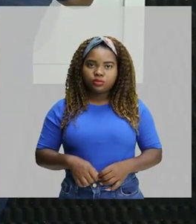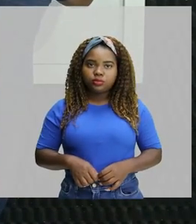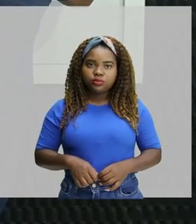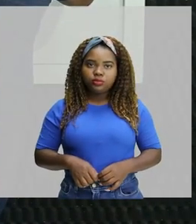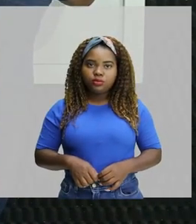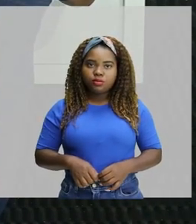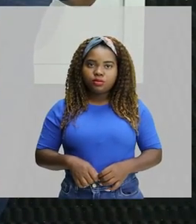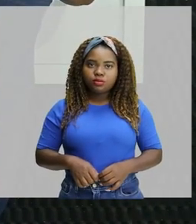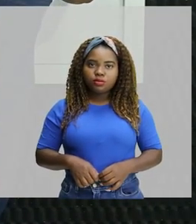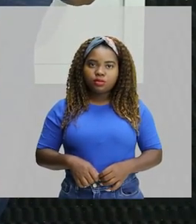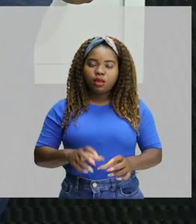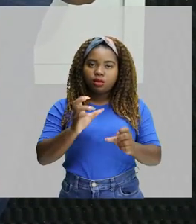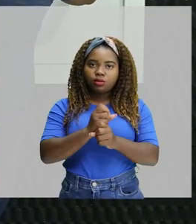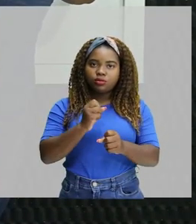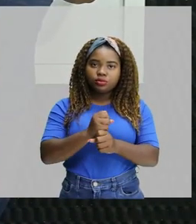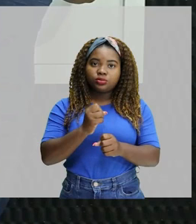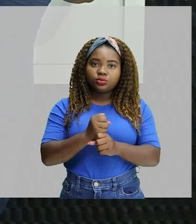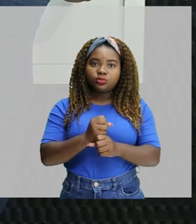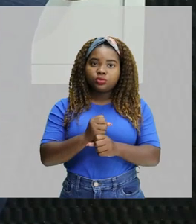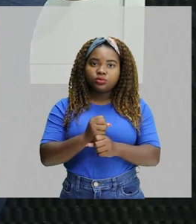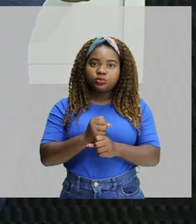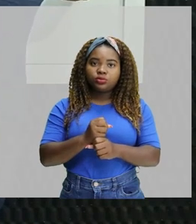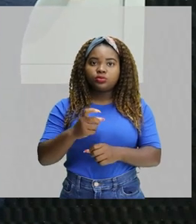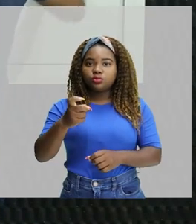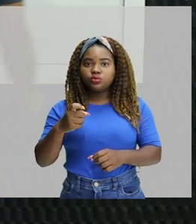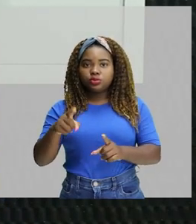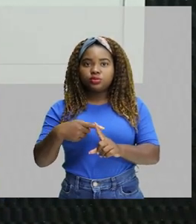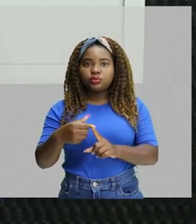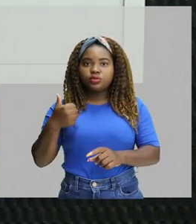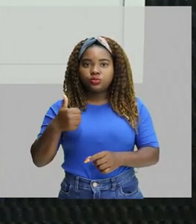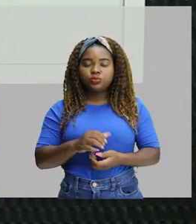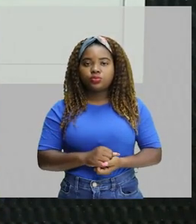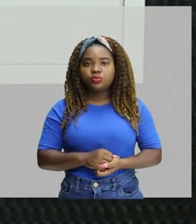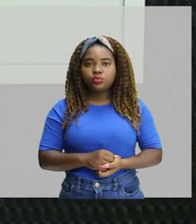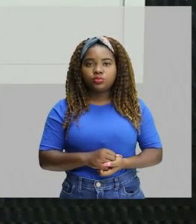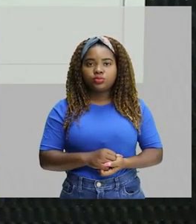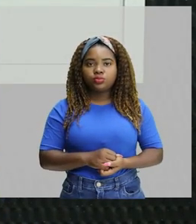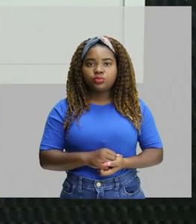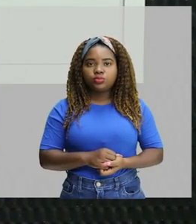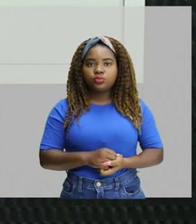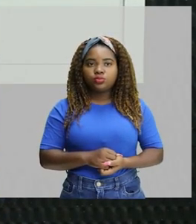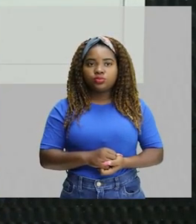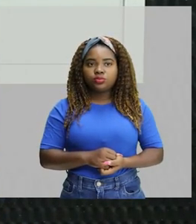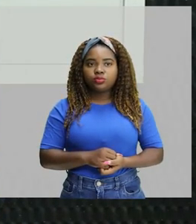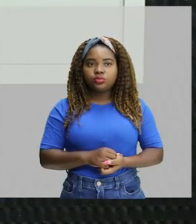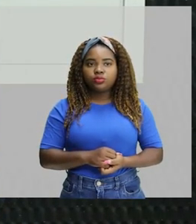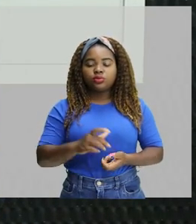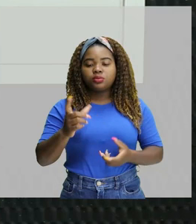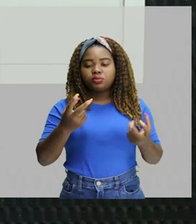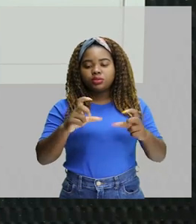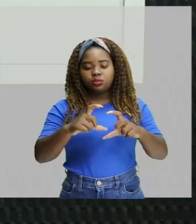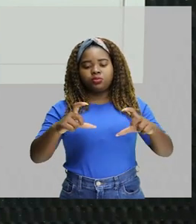aí eu somo com x eu somo com 1 bom polinômio AX deu esse aí mas